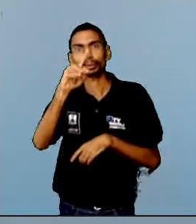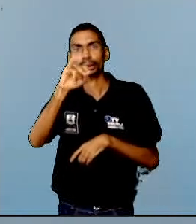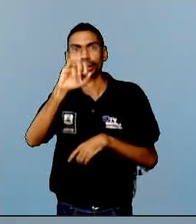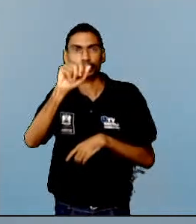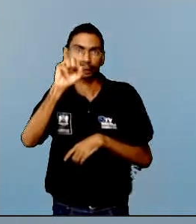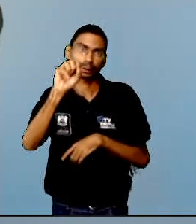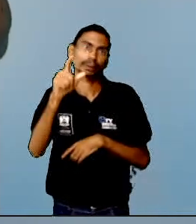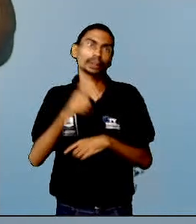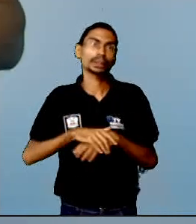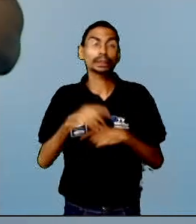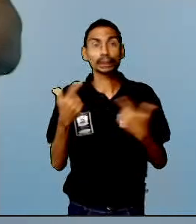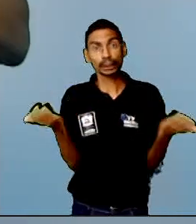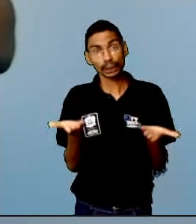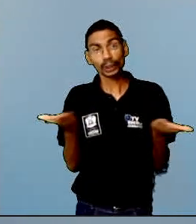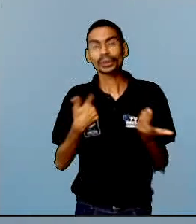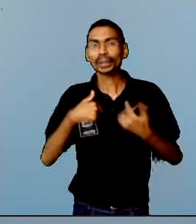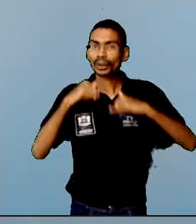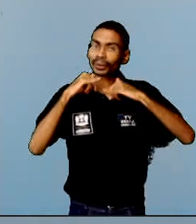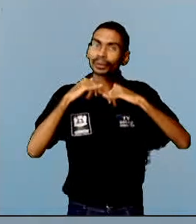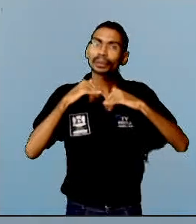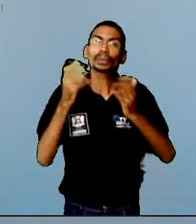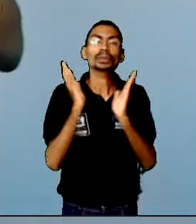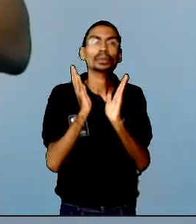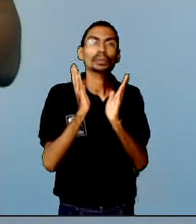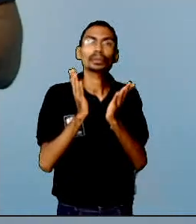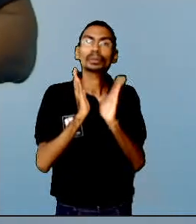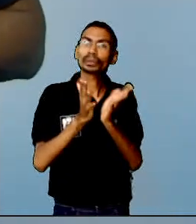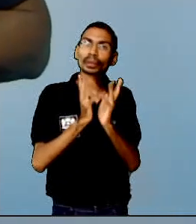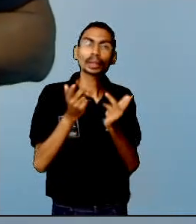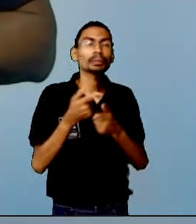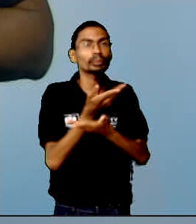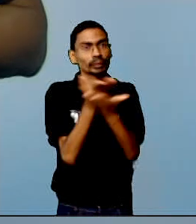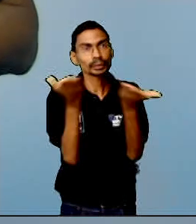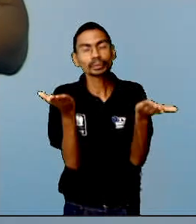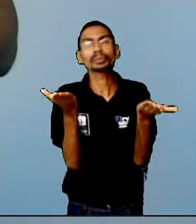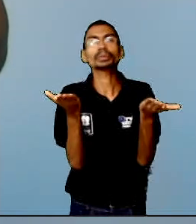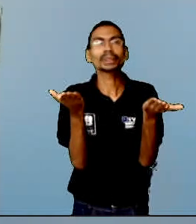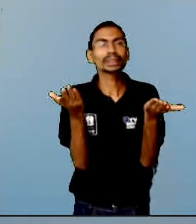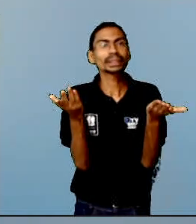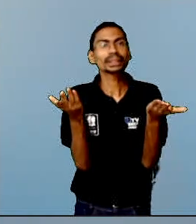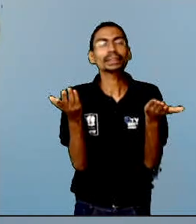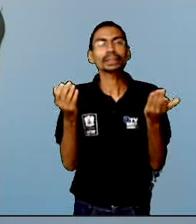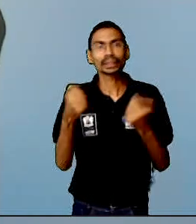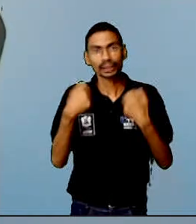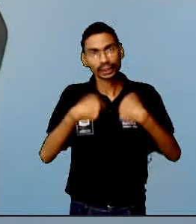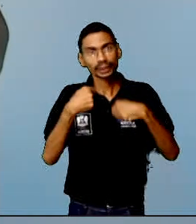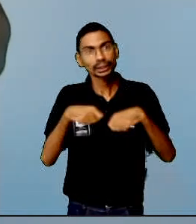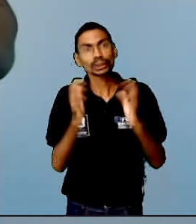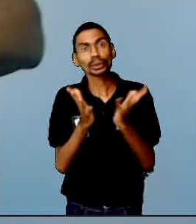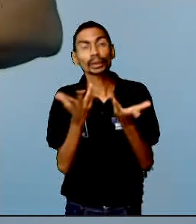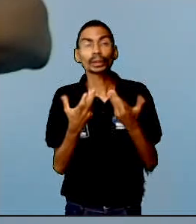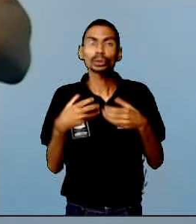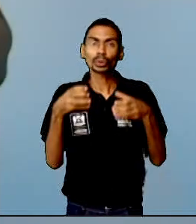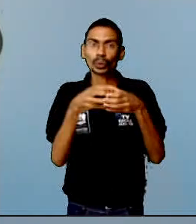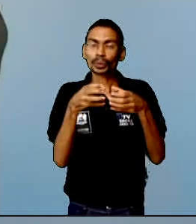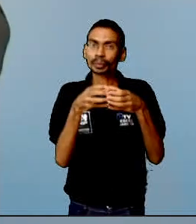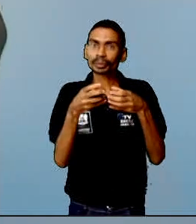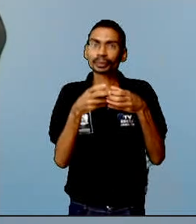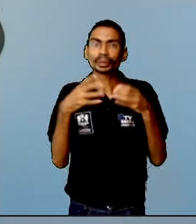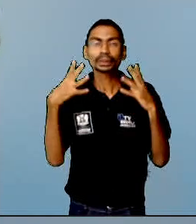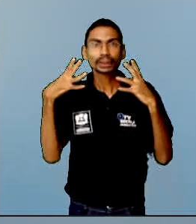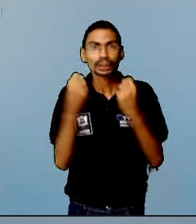vocês já ouviram bastante falar, mas é necessário falarmos aqui. Né? O grupo de animais ele também pode